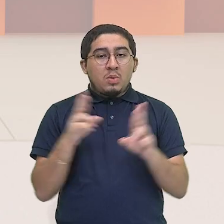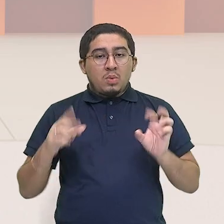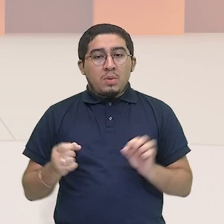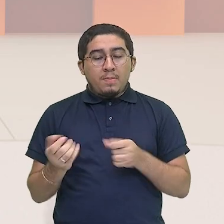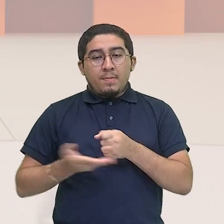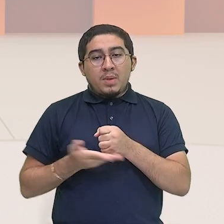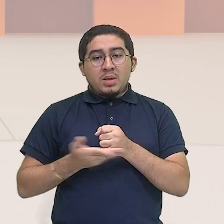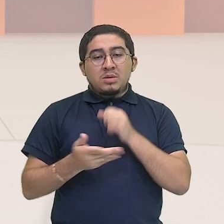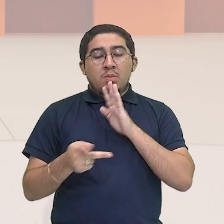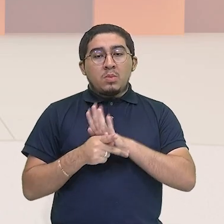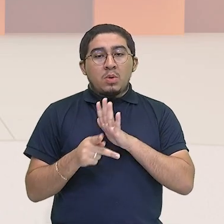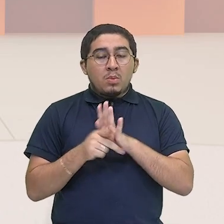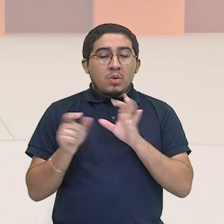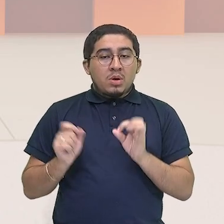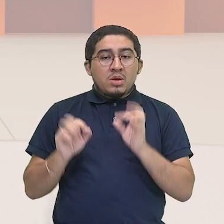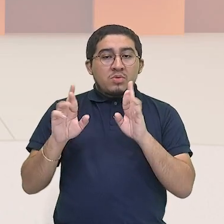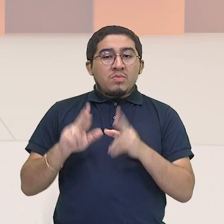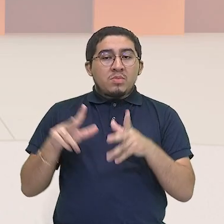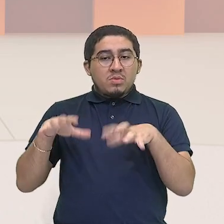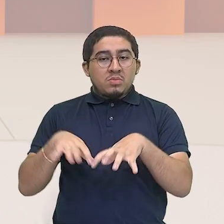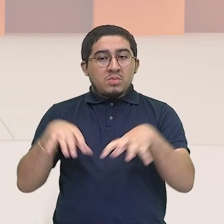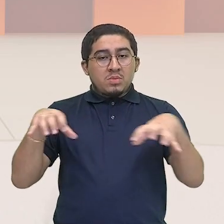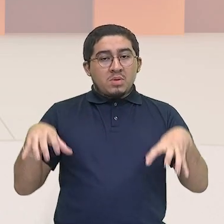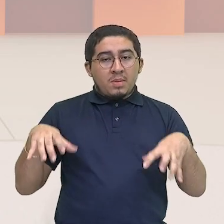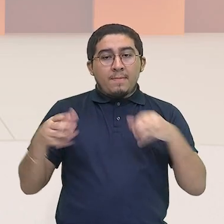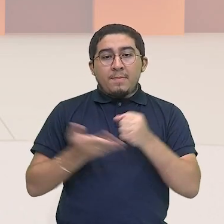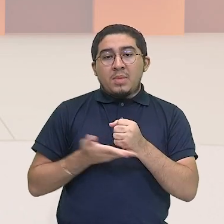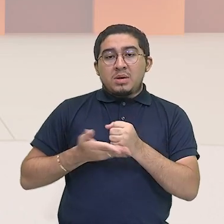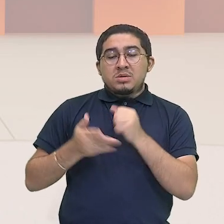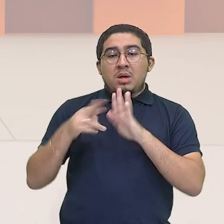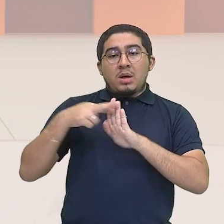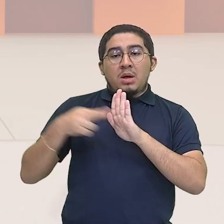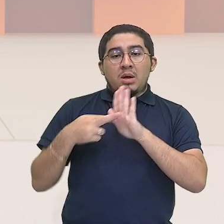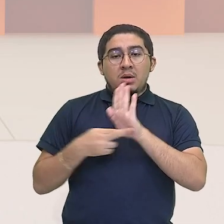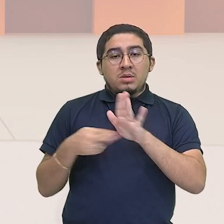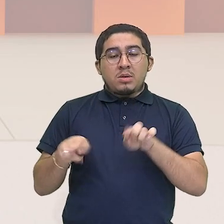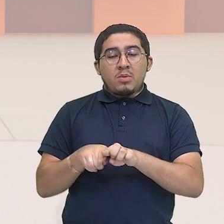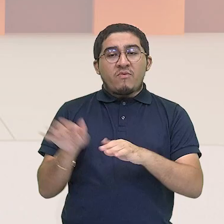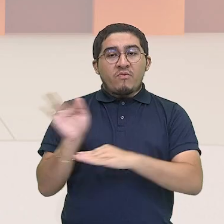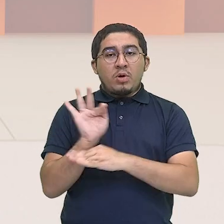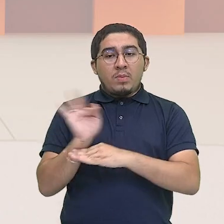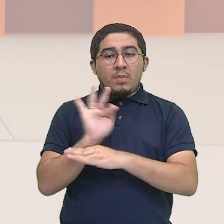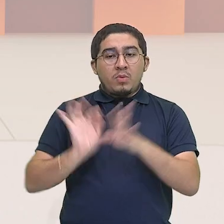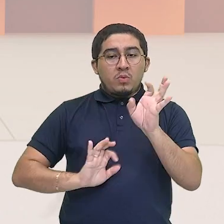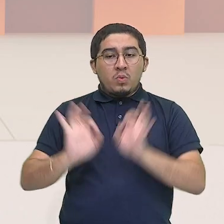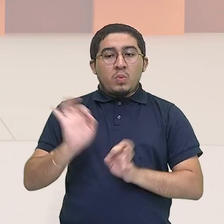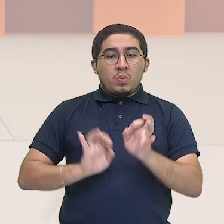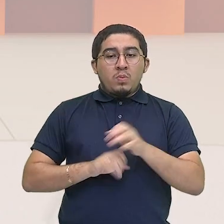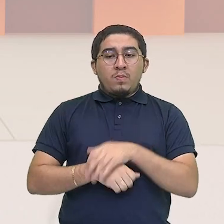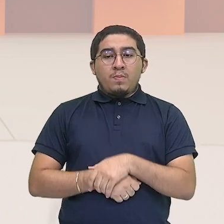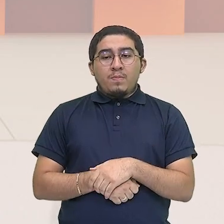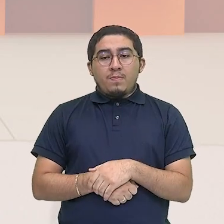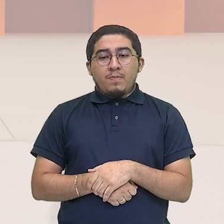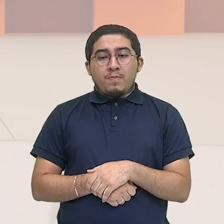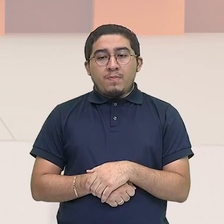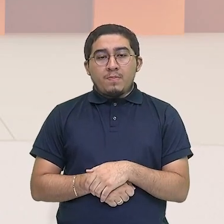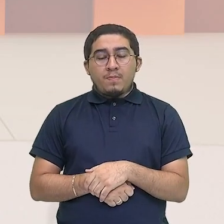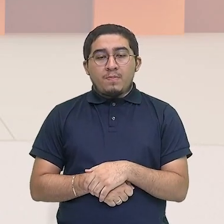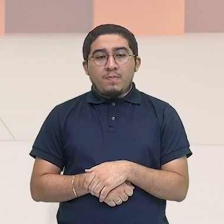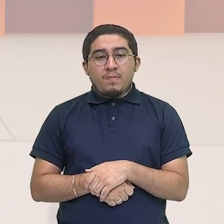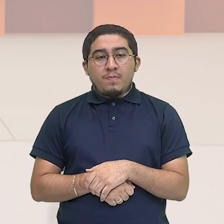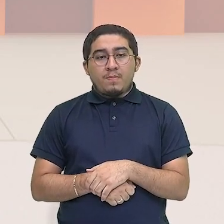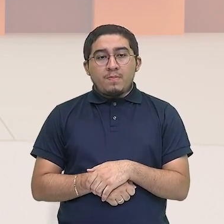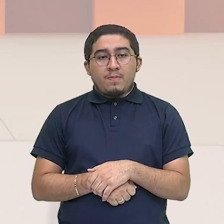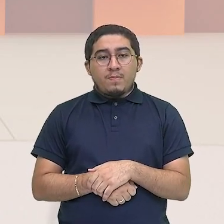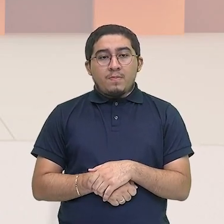pautam pela impessoalidade, sustentadas por regras e normas formais de organização, né? Então,